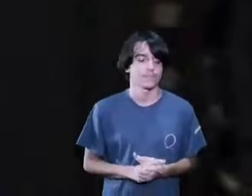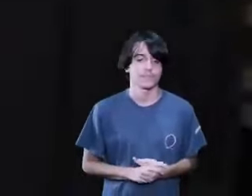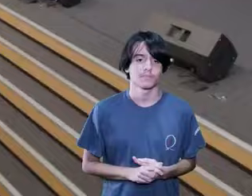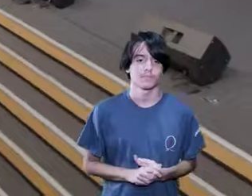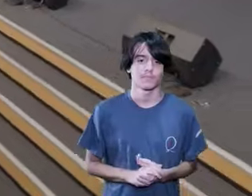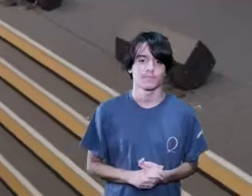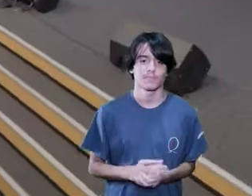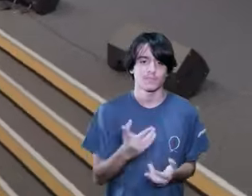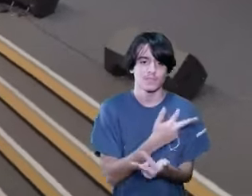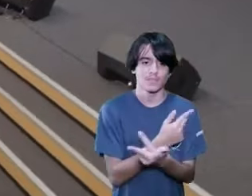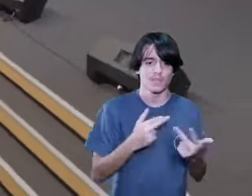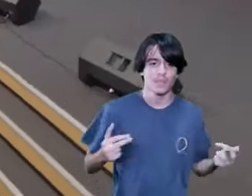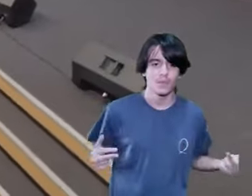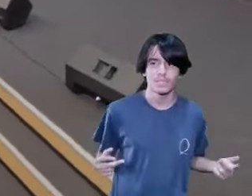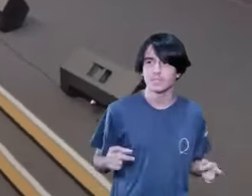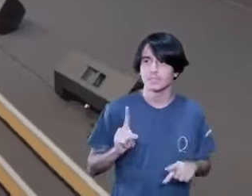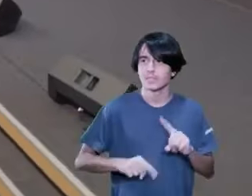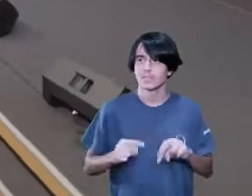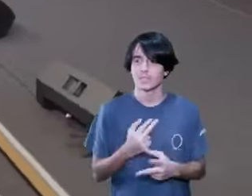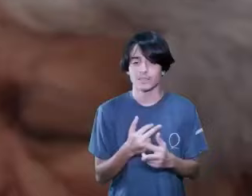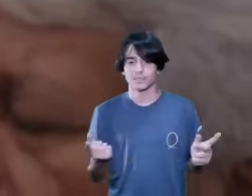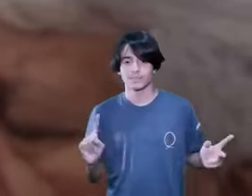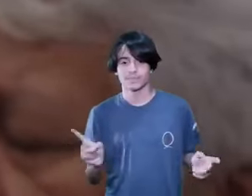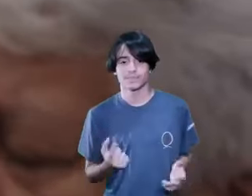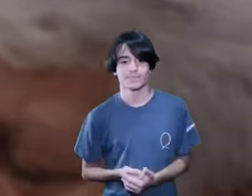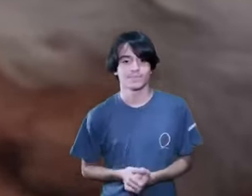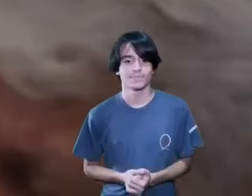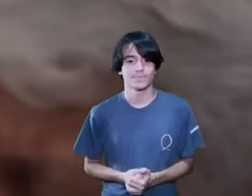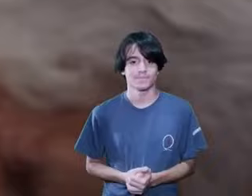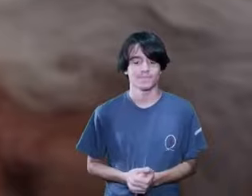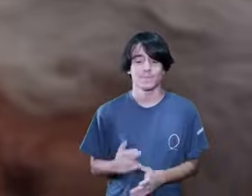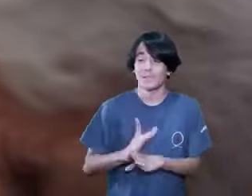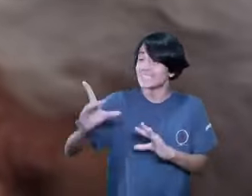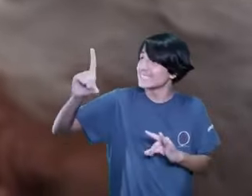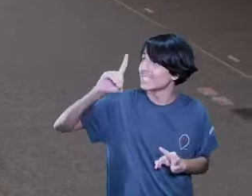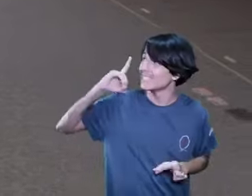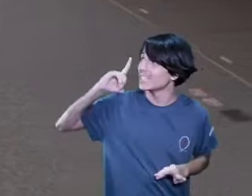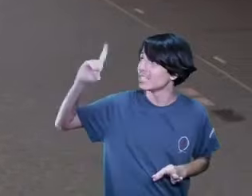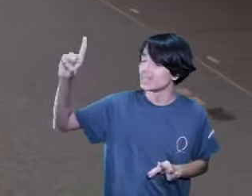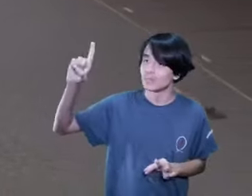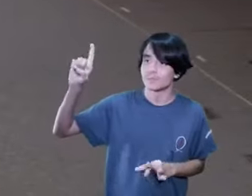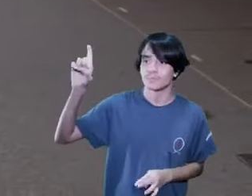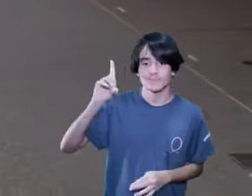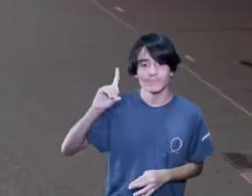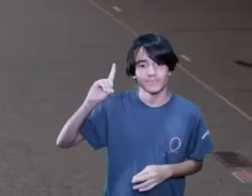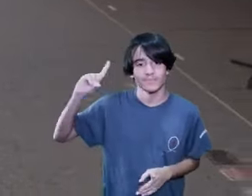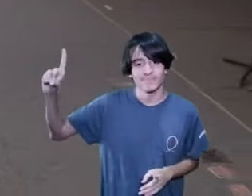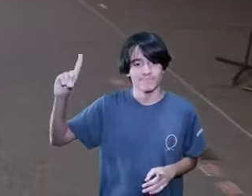coisas, mas ele